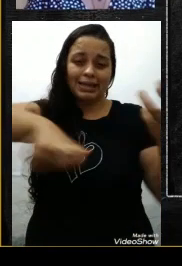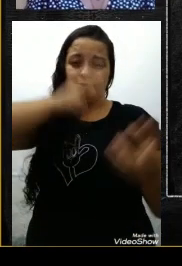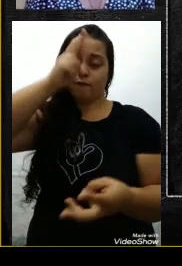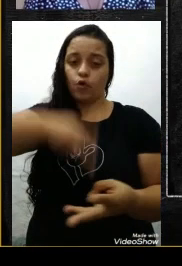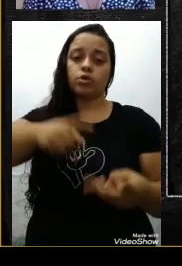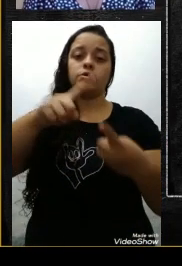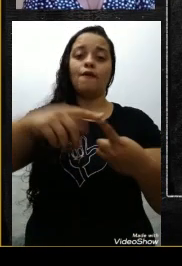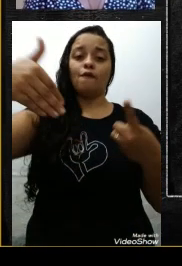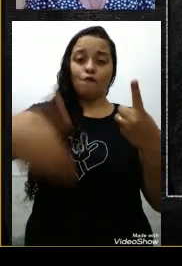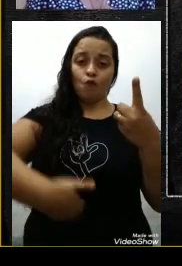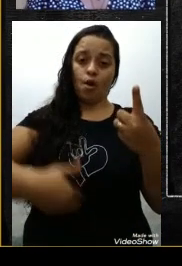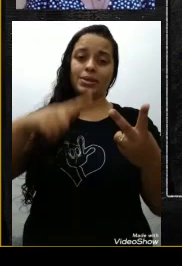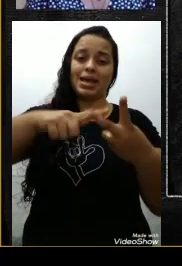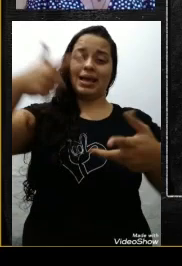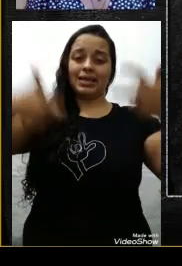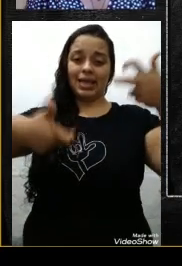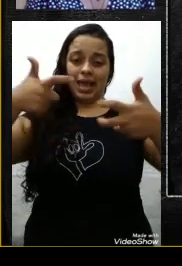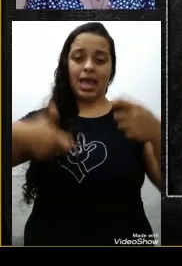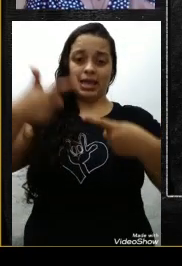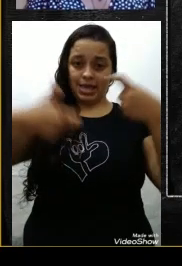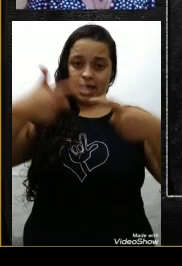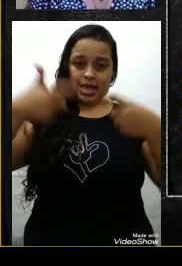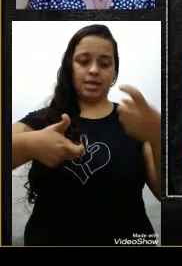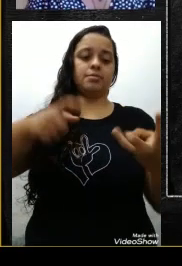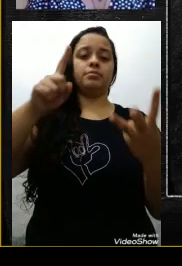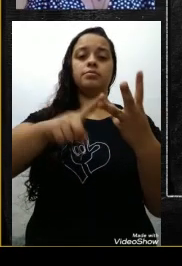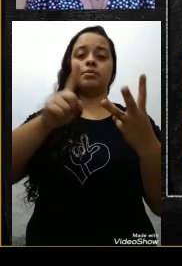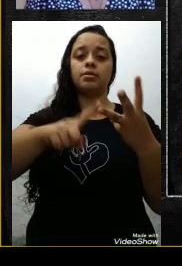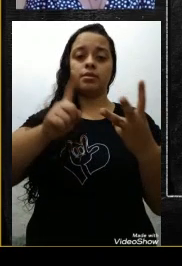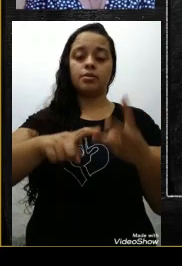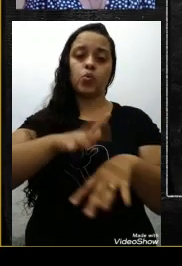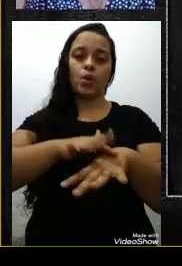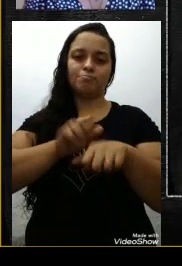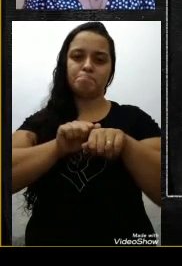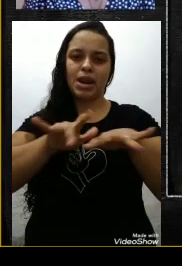da crise: a fome, a guerra e a peste.